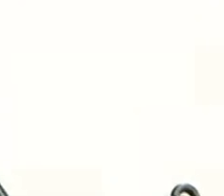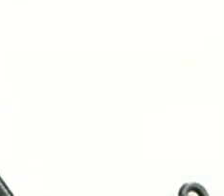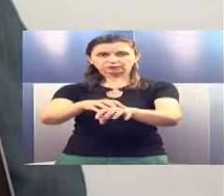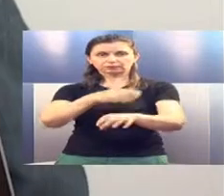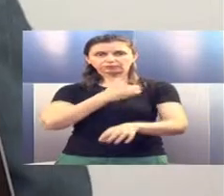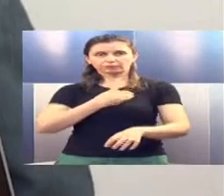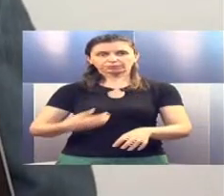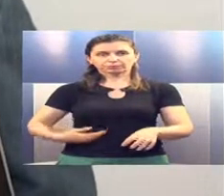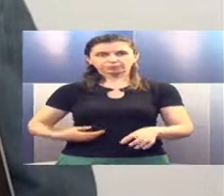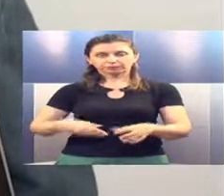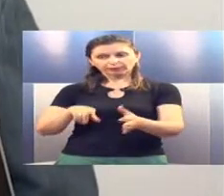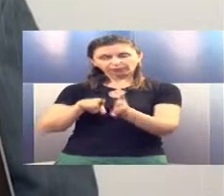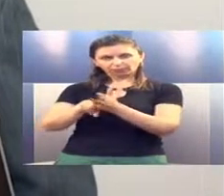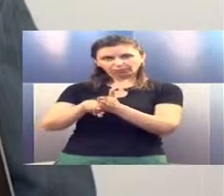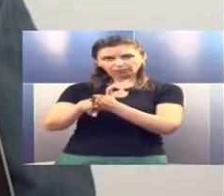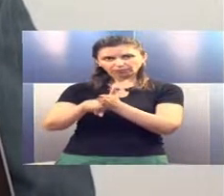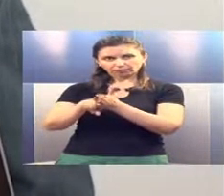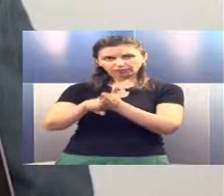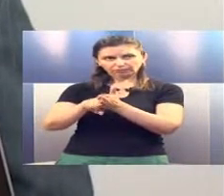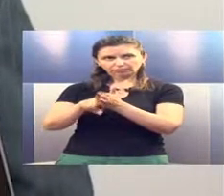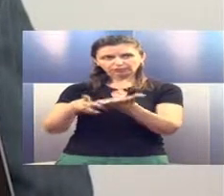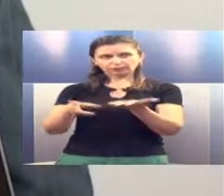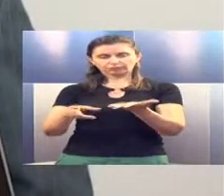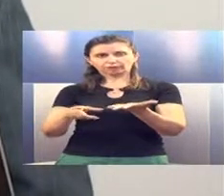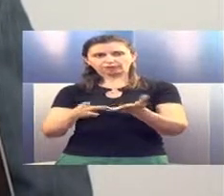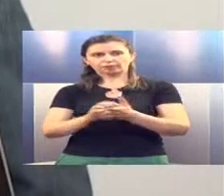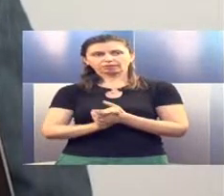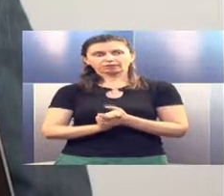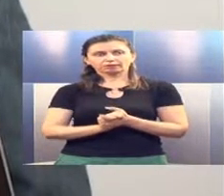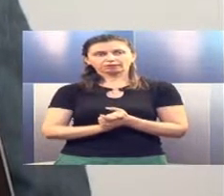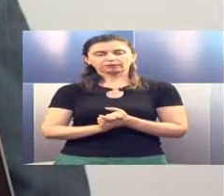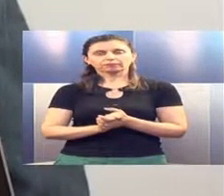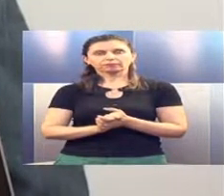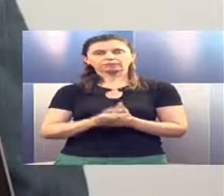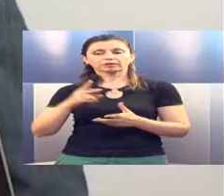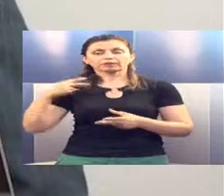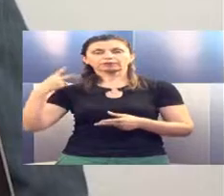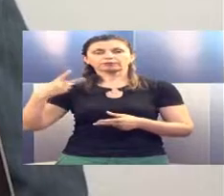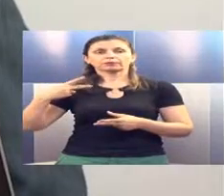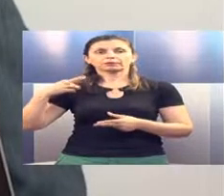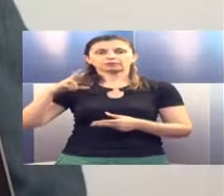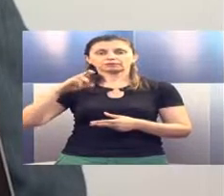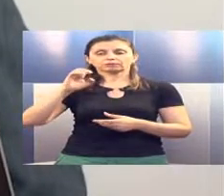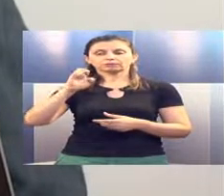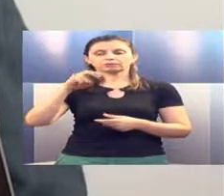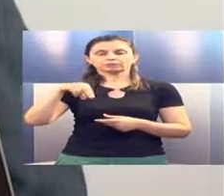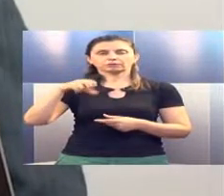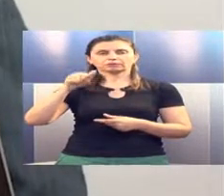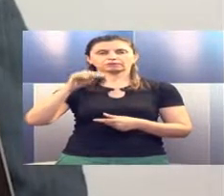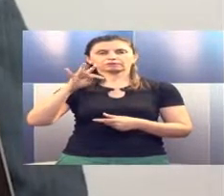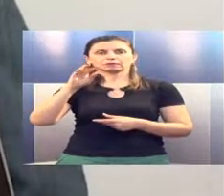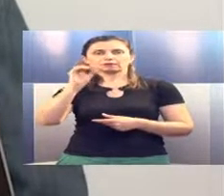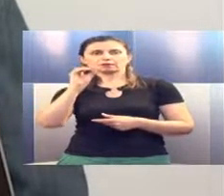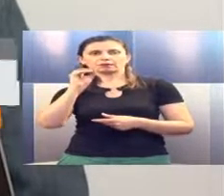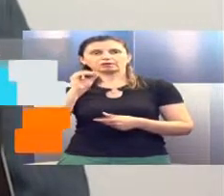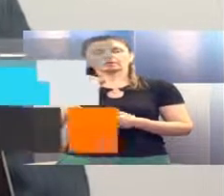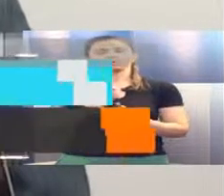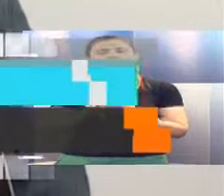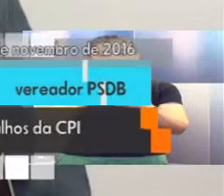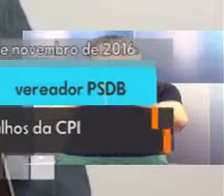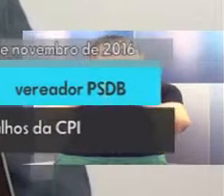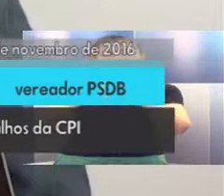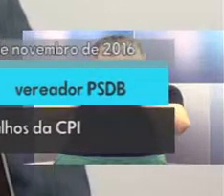parlamentar de inquérito que vai investigar o transporte coletivo de sete lagoas a cpi começou seus